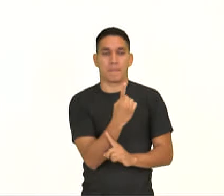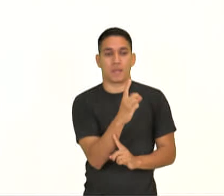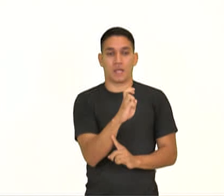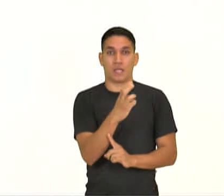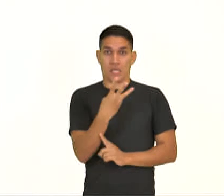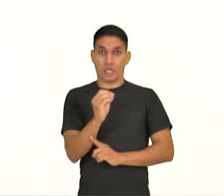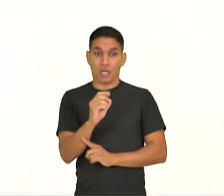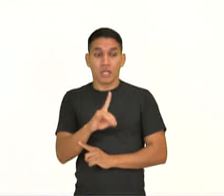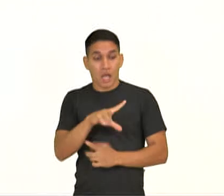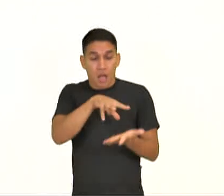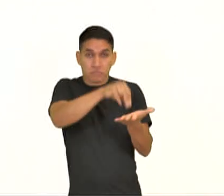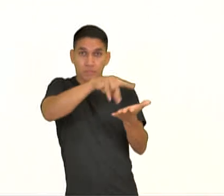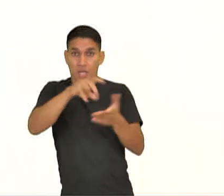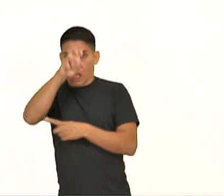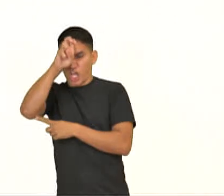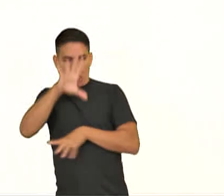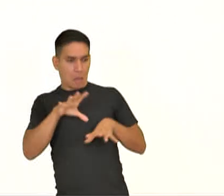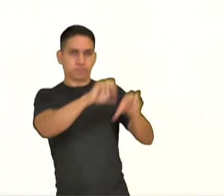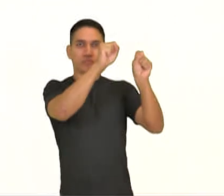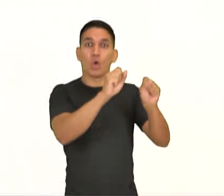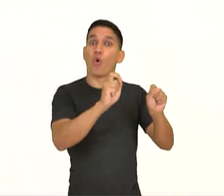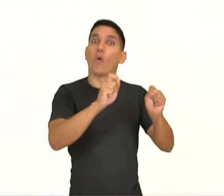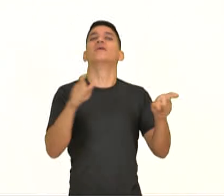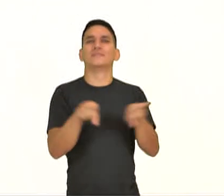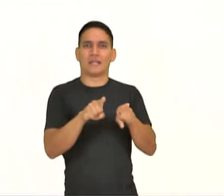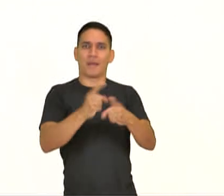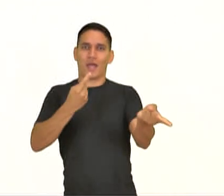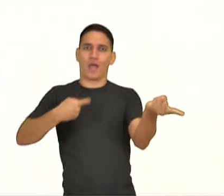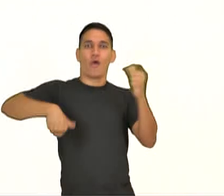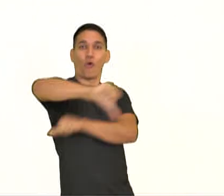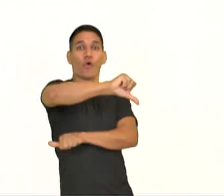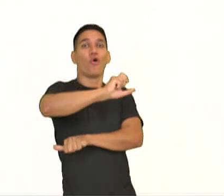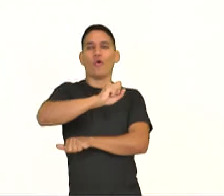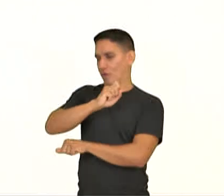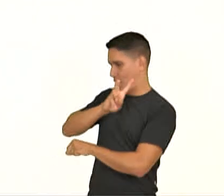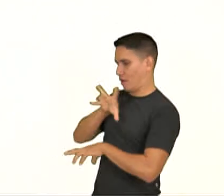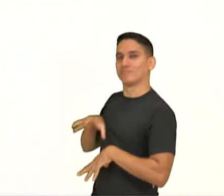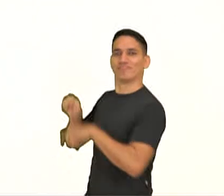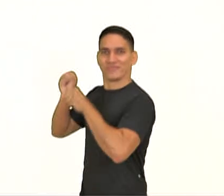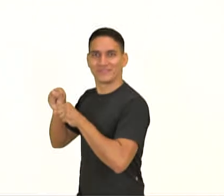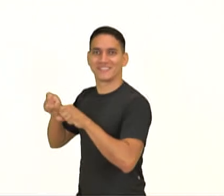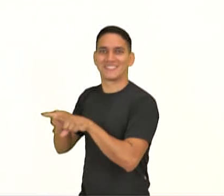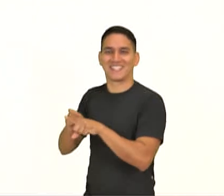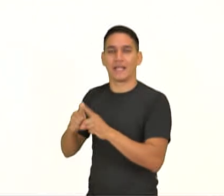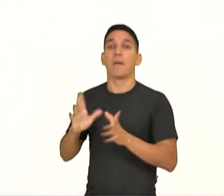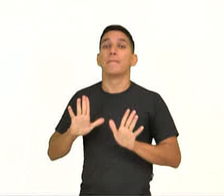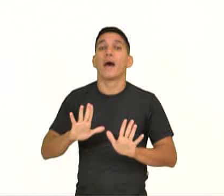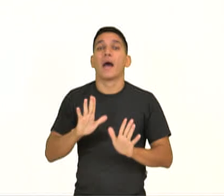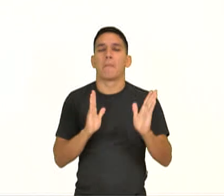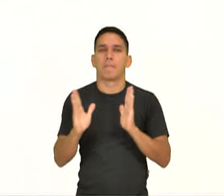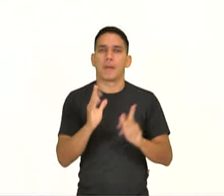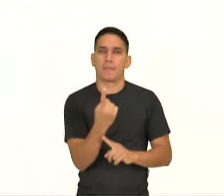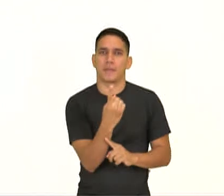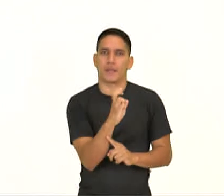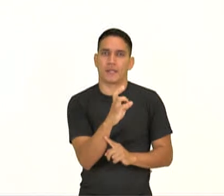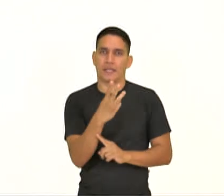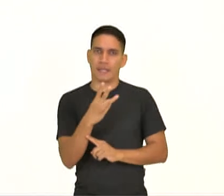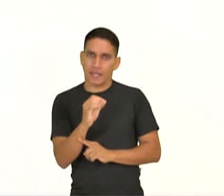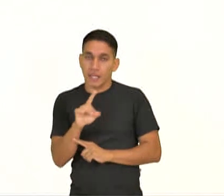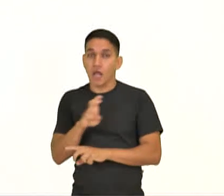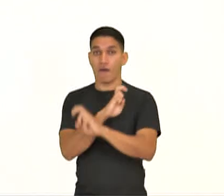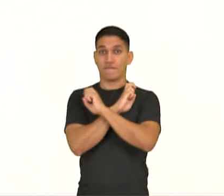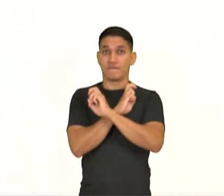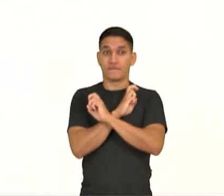então o reino Kush é conquistado pelo Egito. Aí tem o contrário também, né? Mas em 1530, o faraó, para administrá-lo,